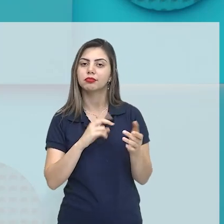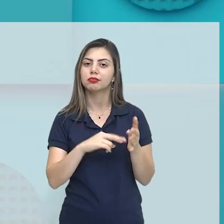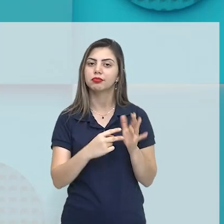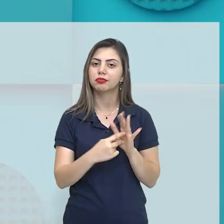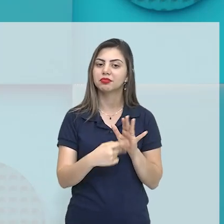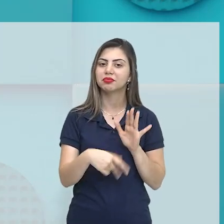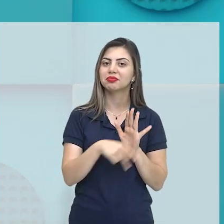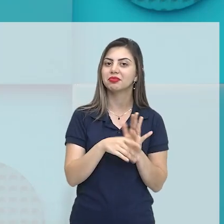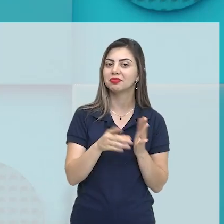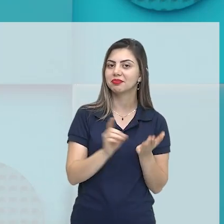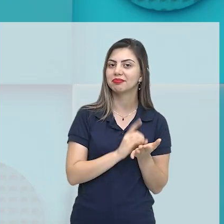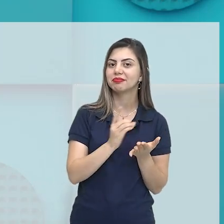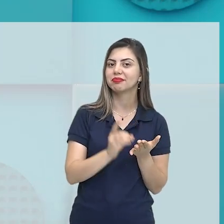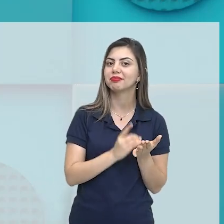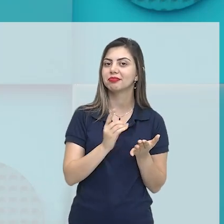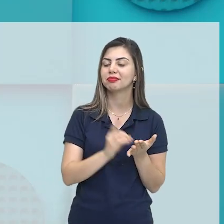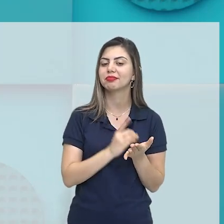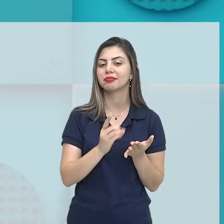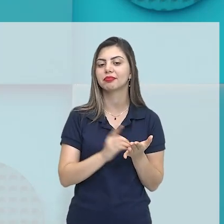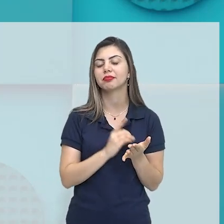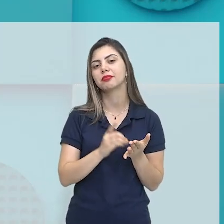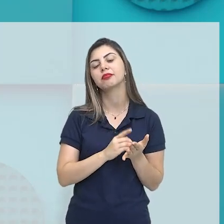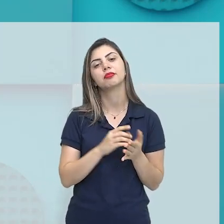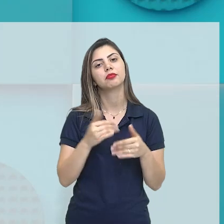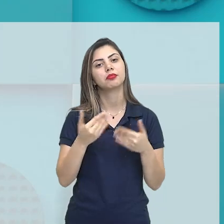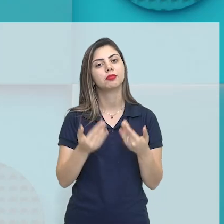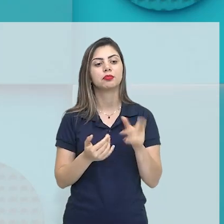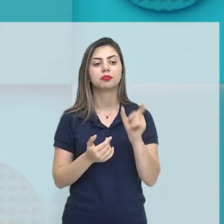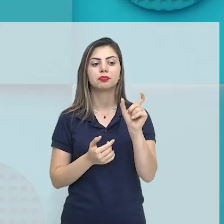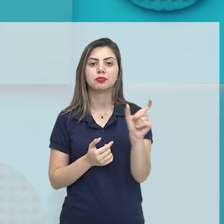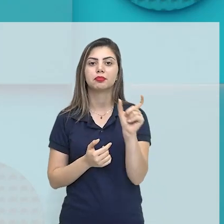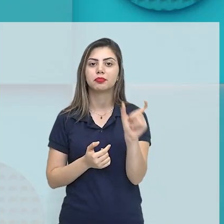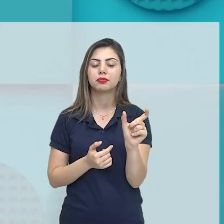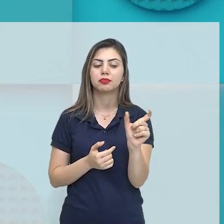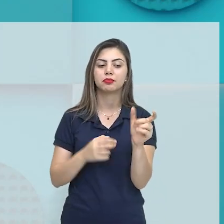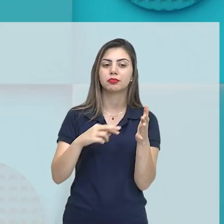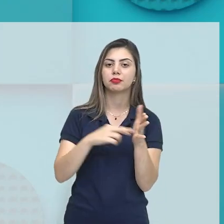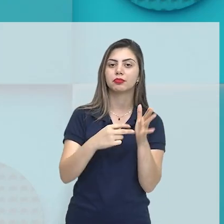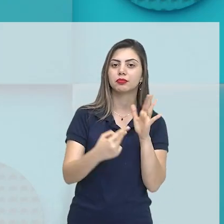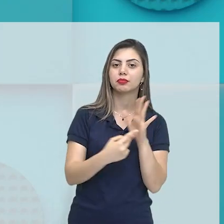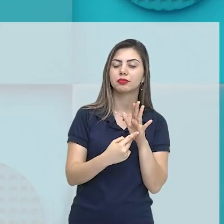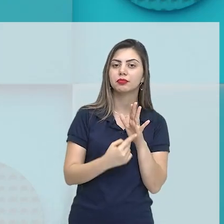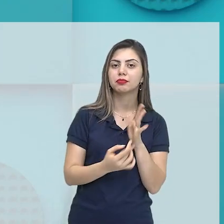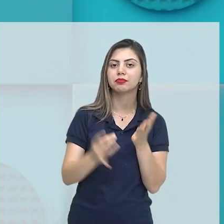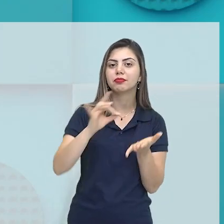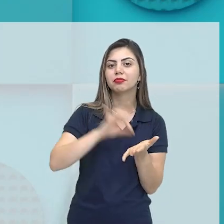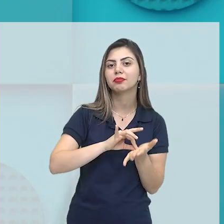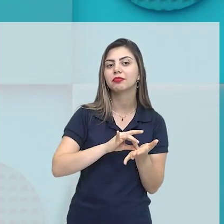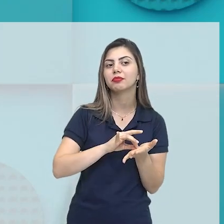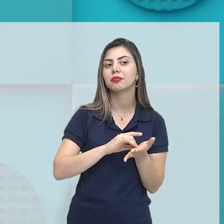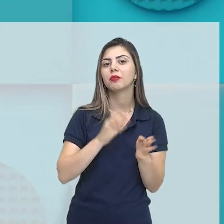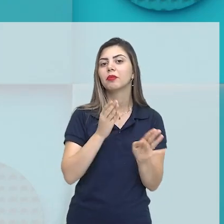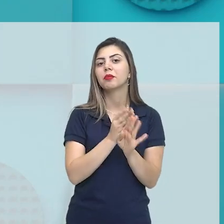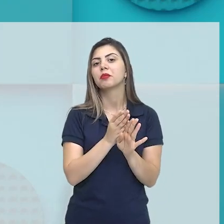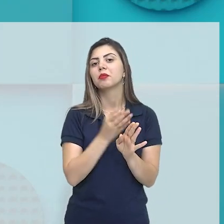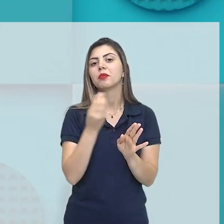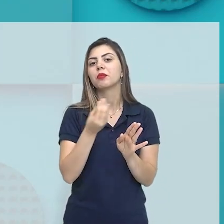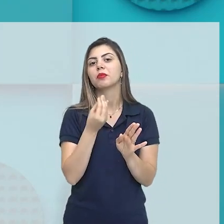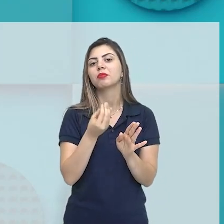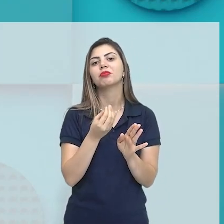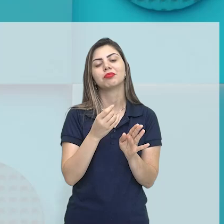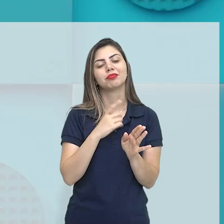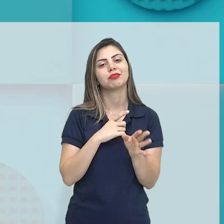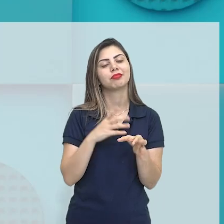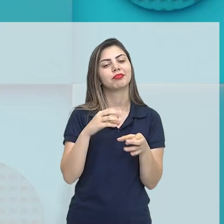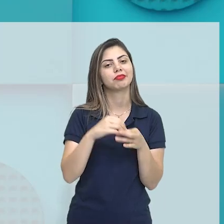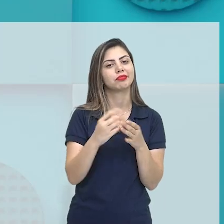no dicionário. Então, o sentido da palavra real está lá no dicionário, é o sentido